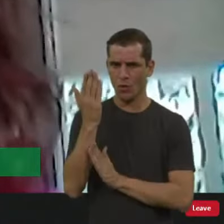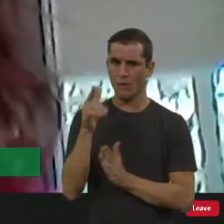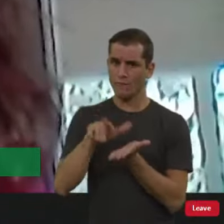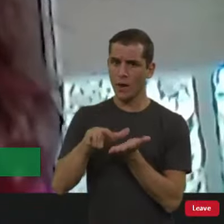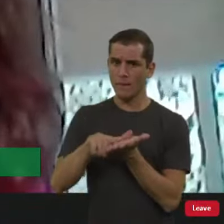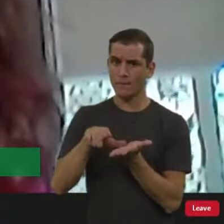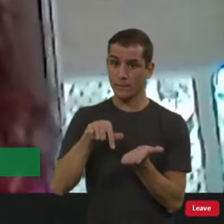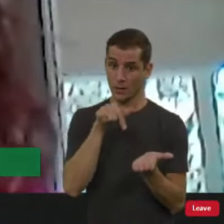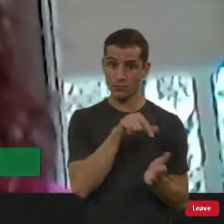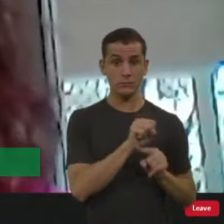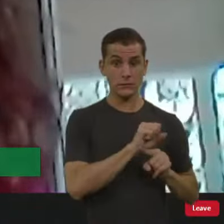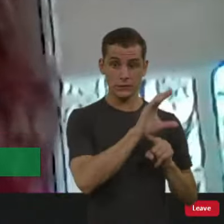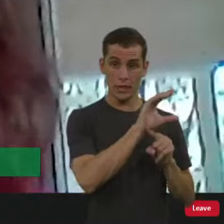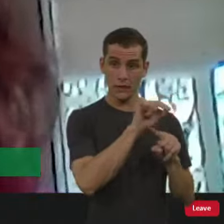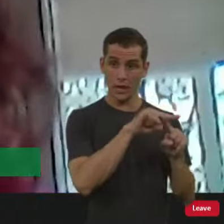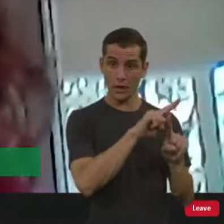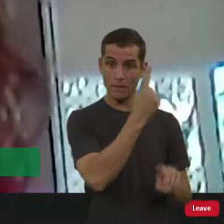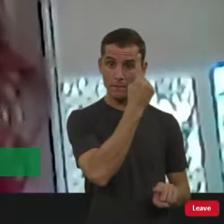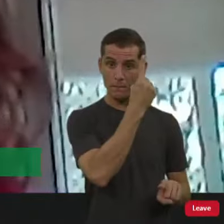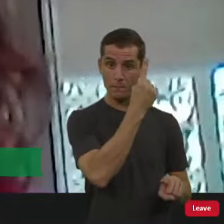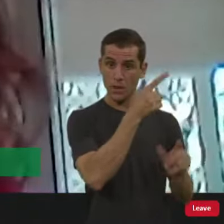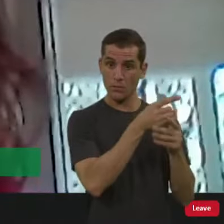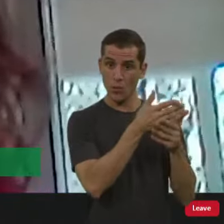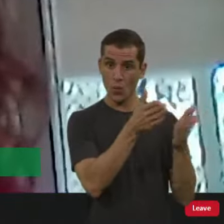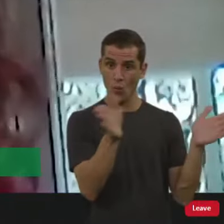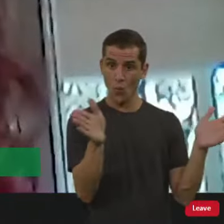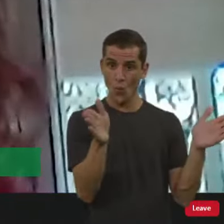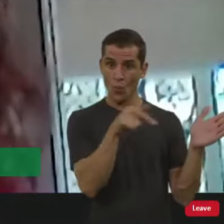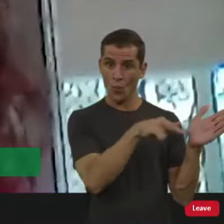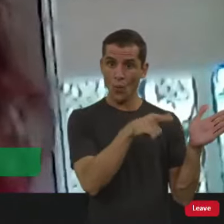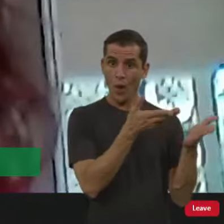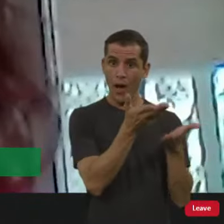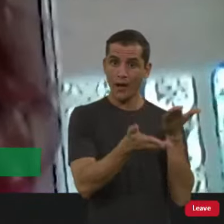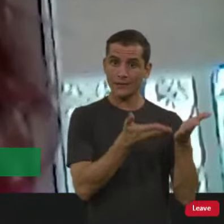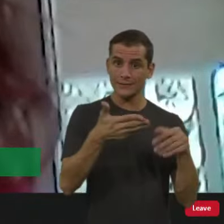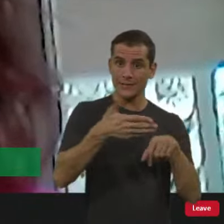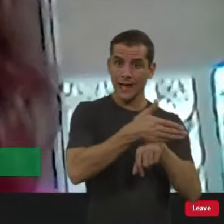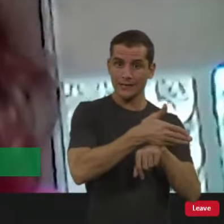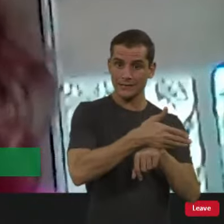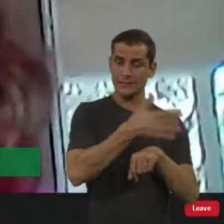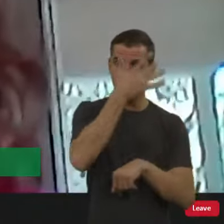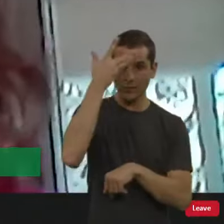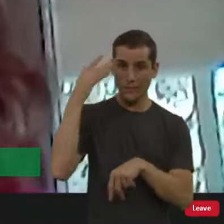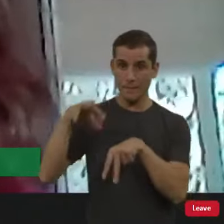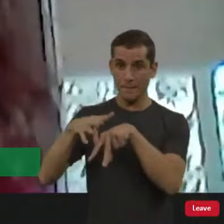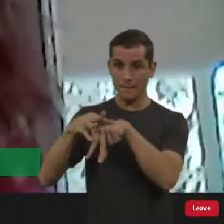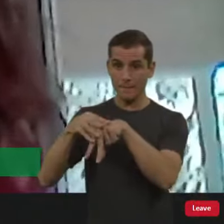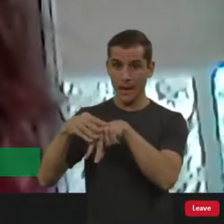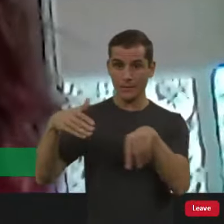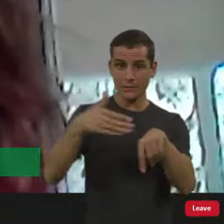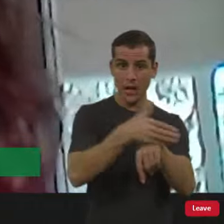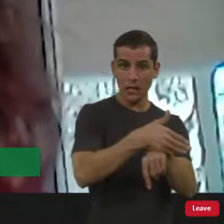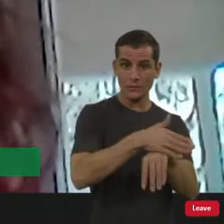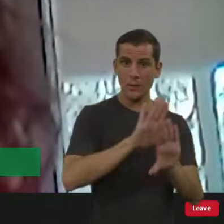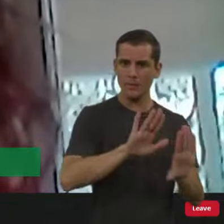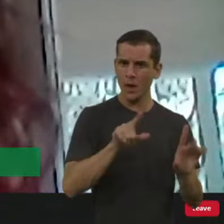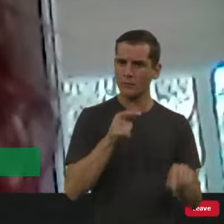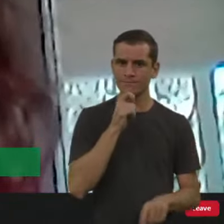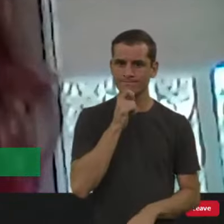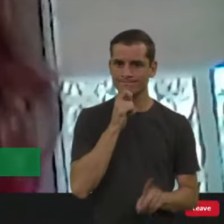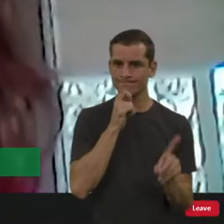um dos primeiros estados a ampliar o acesso ao tratamento para pacientes com HP no Brasil, mas esse acesso ainda não está acontecendo